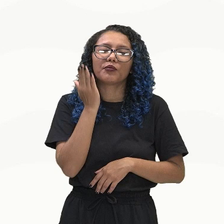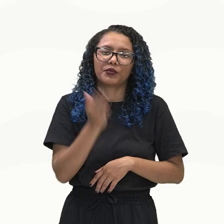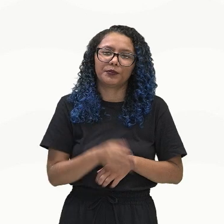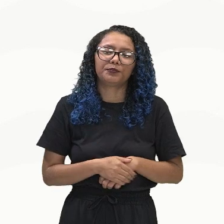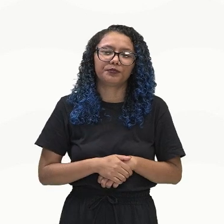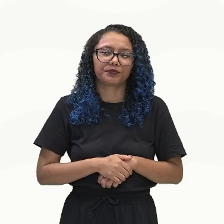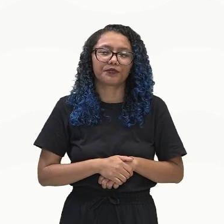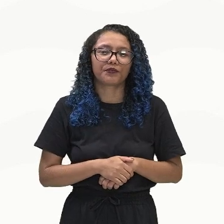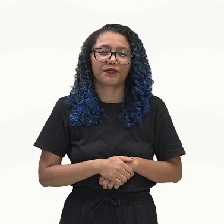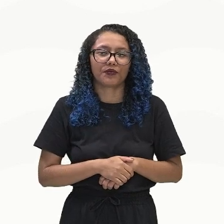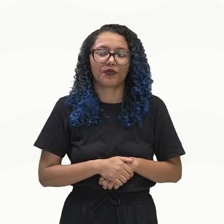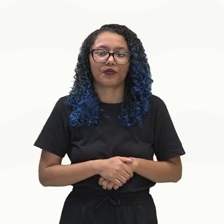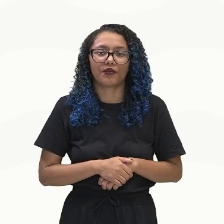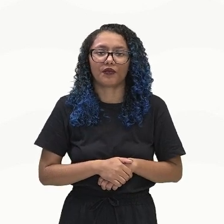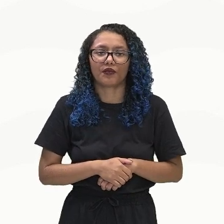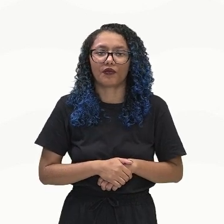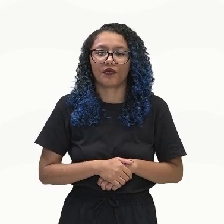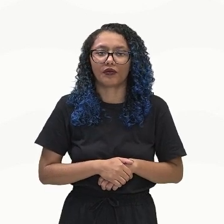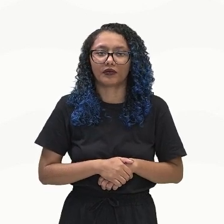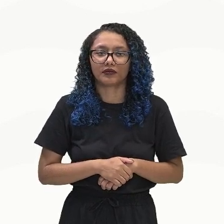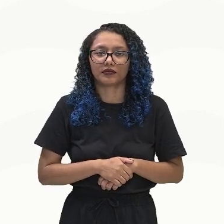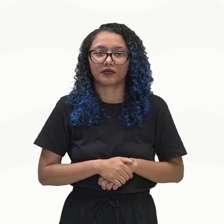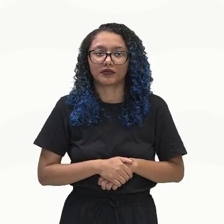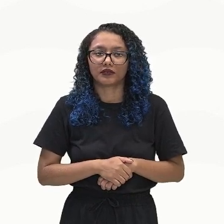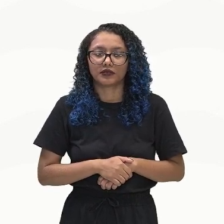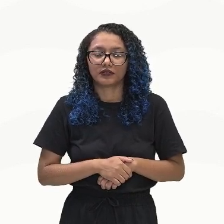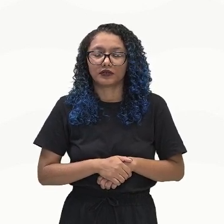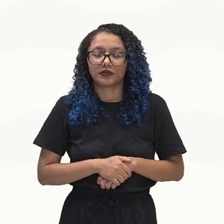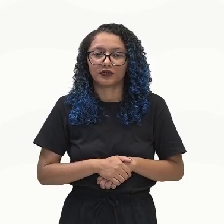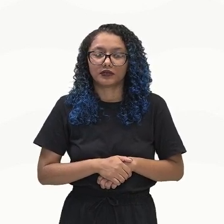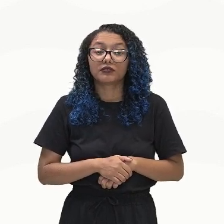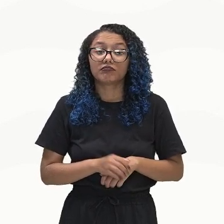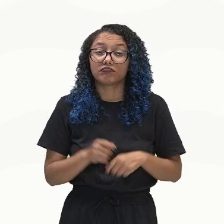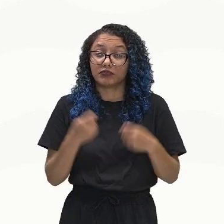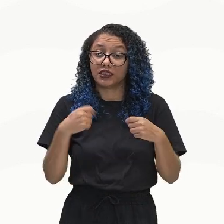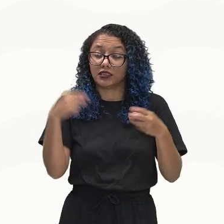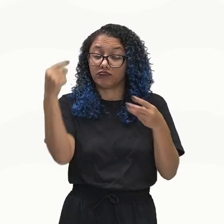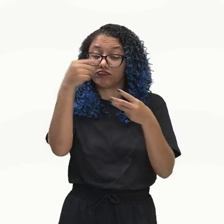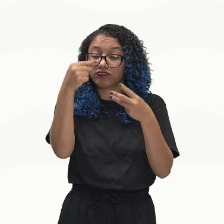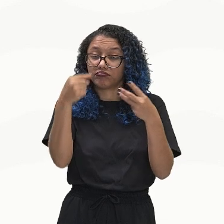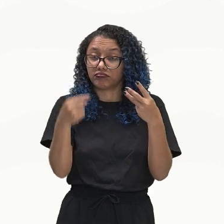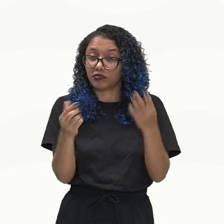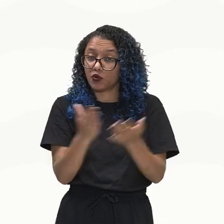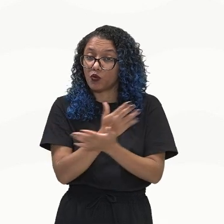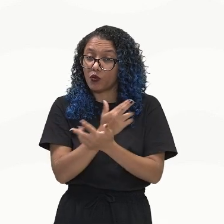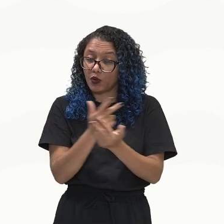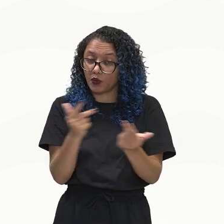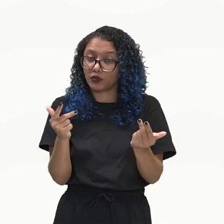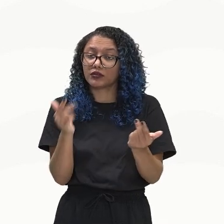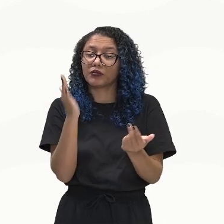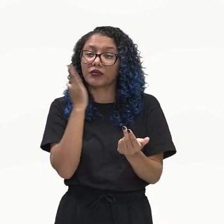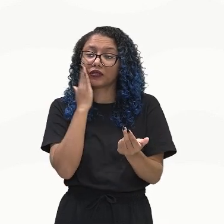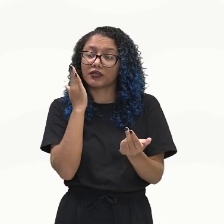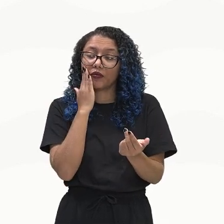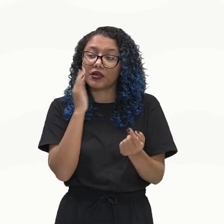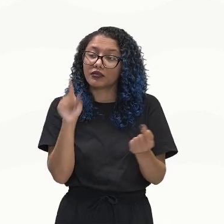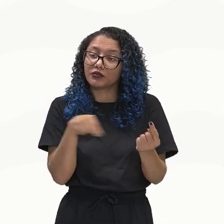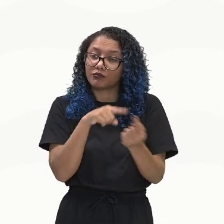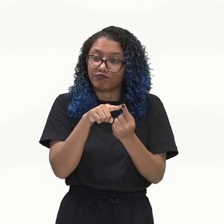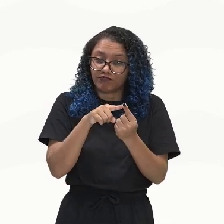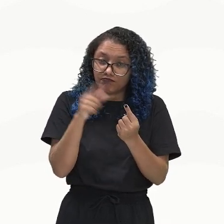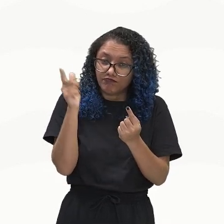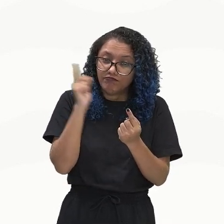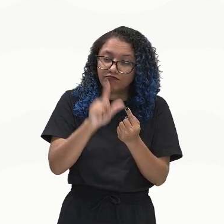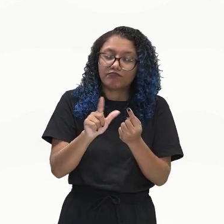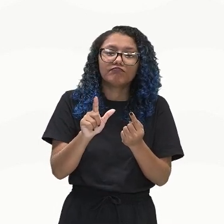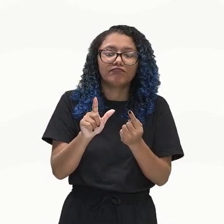algumas coisinhas para eu poder encontrar esse meu propósito. E eu trago para vocês um